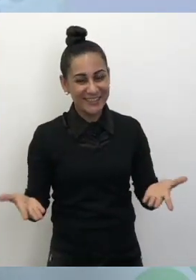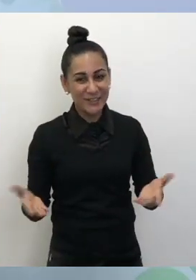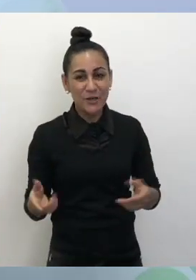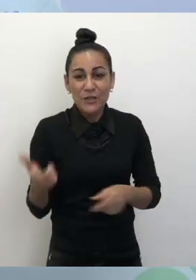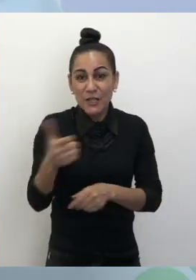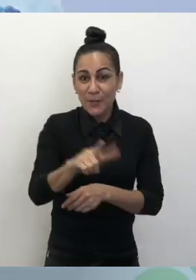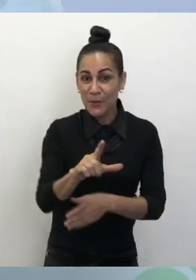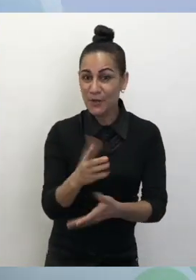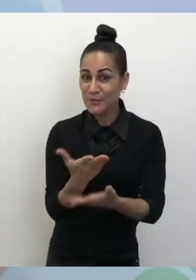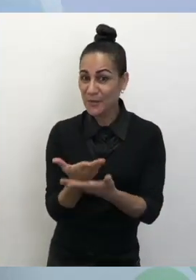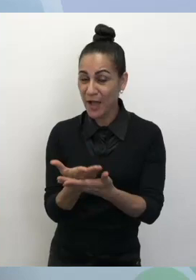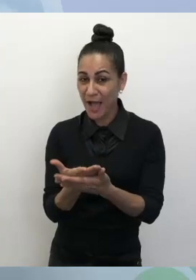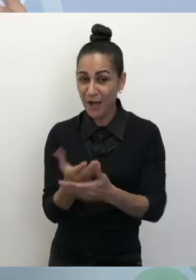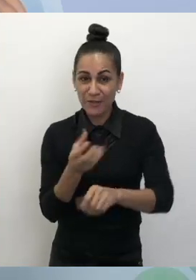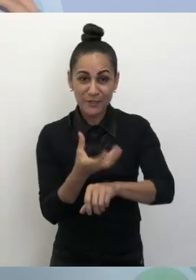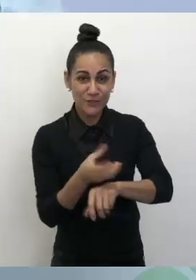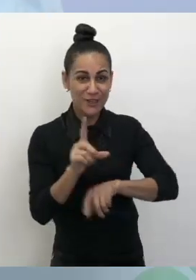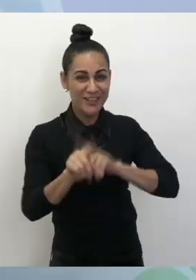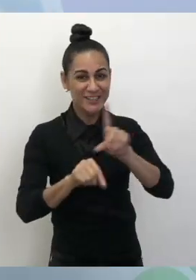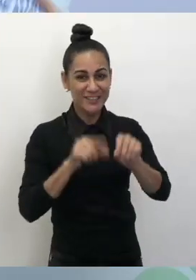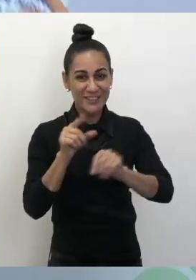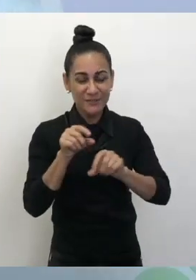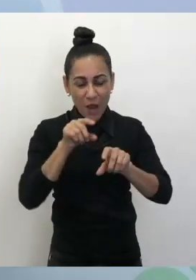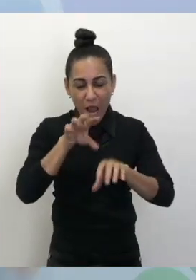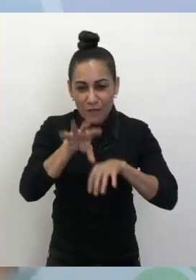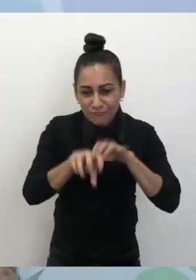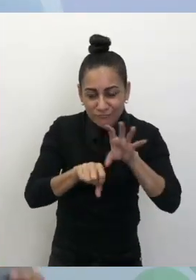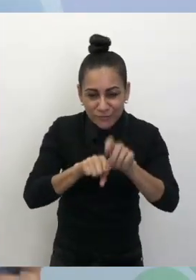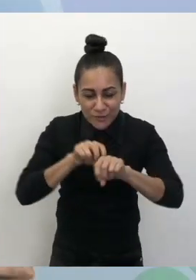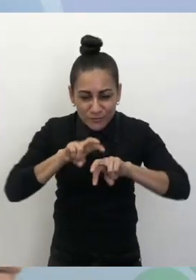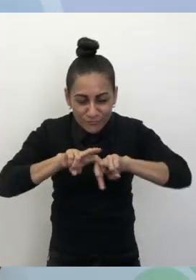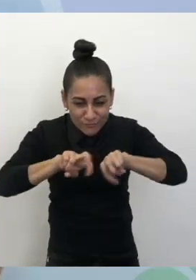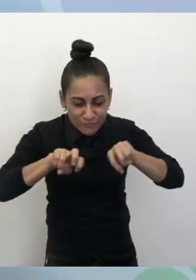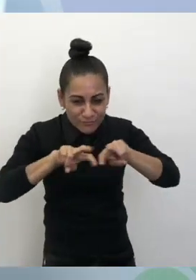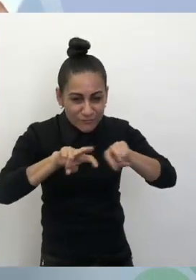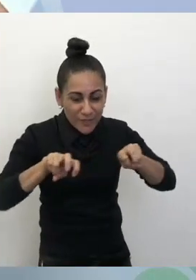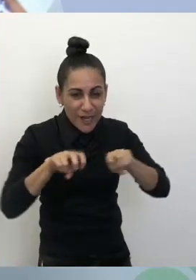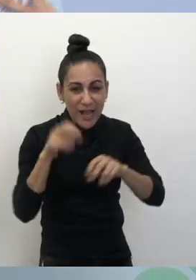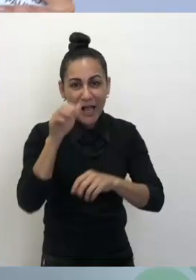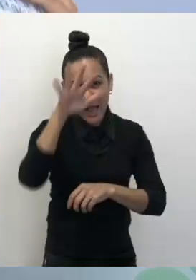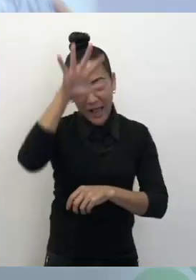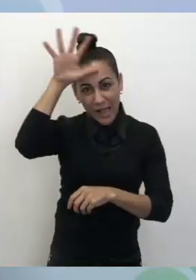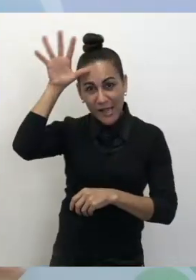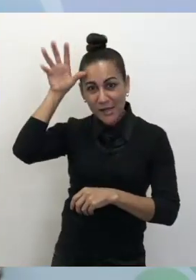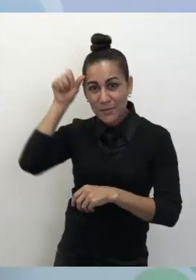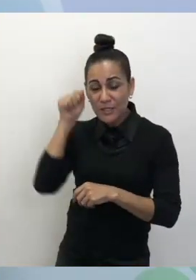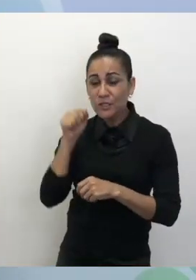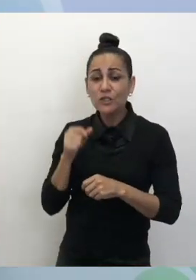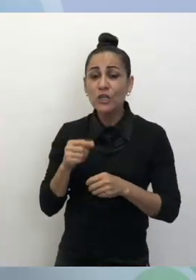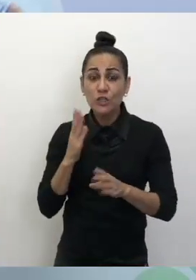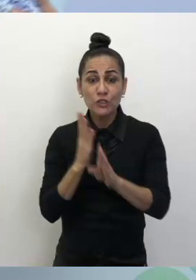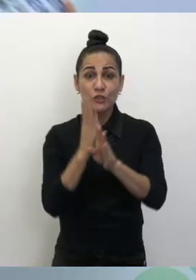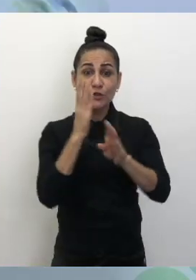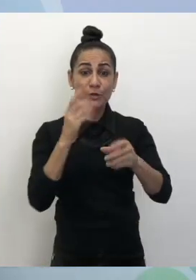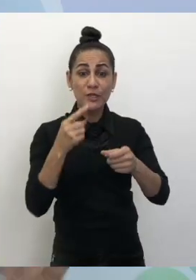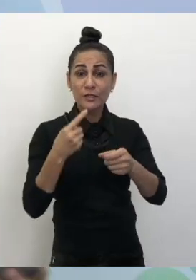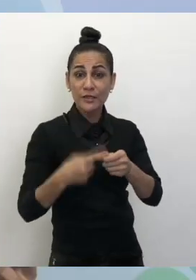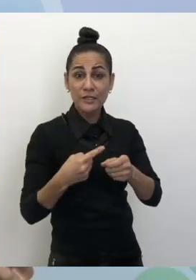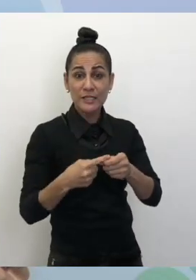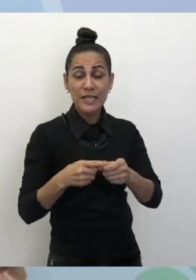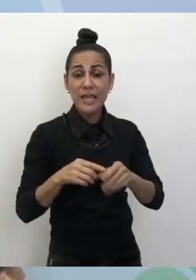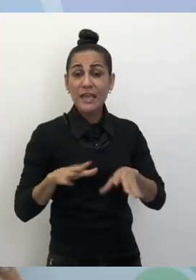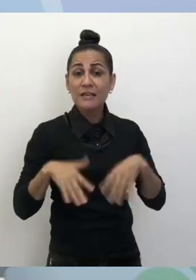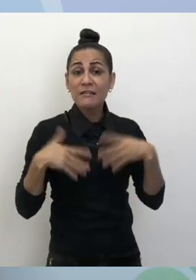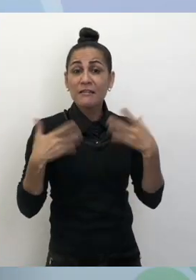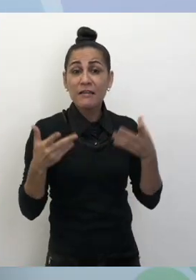nossa próxima aula de eletivas explorar a Amazônia e descobrir o que existe de cidade. Quem eram os povos